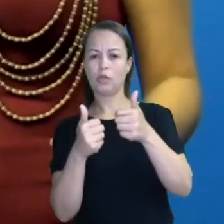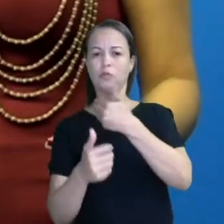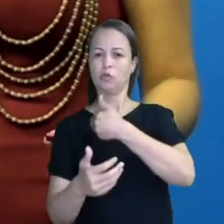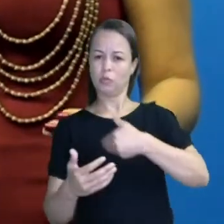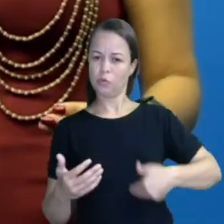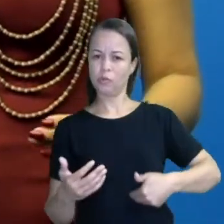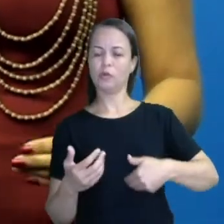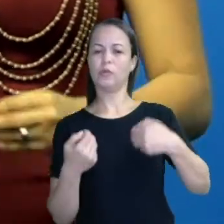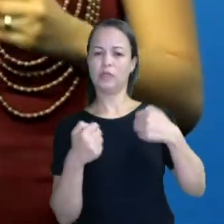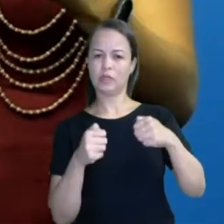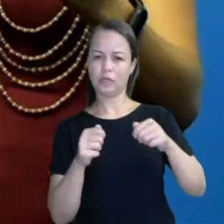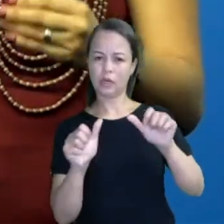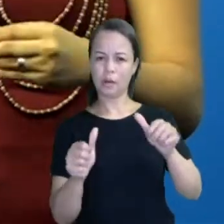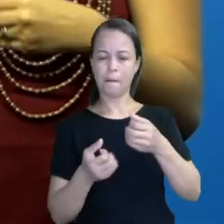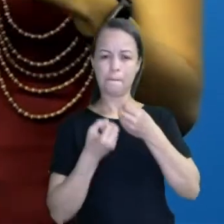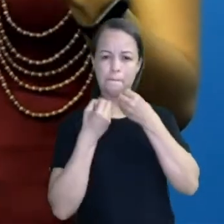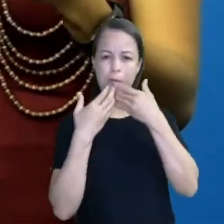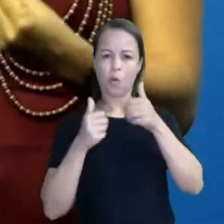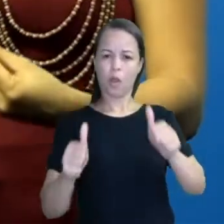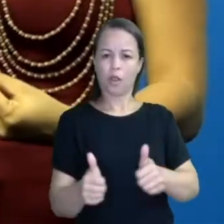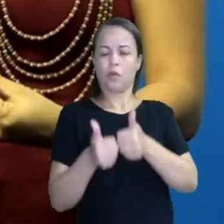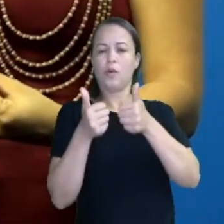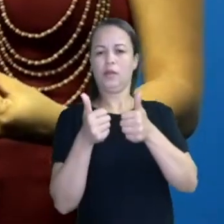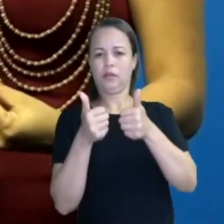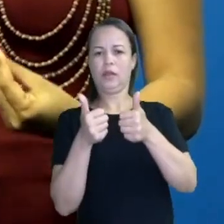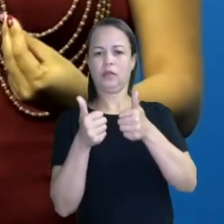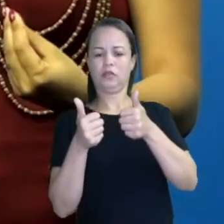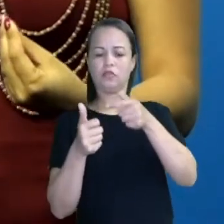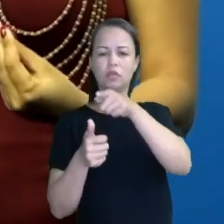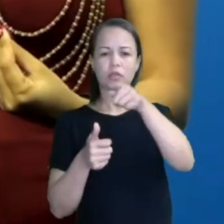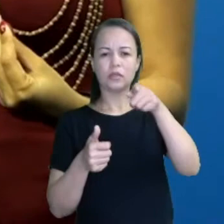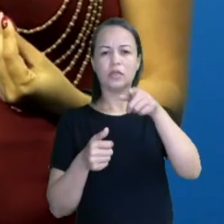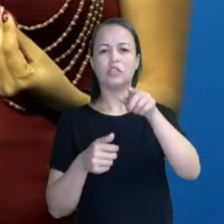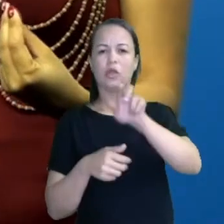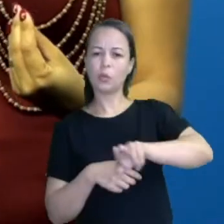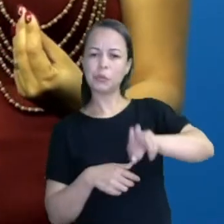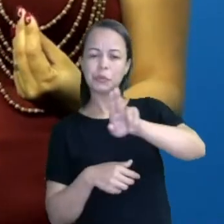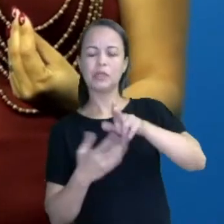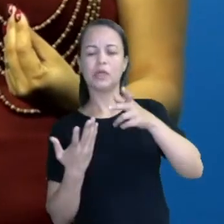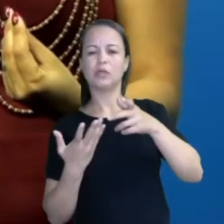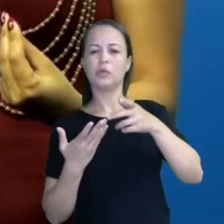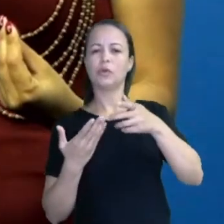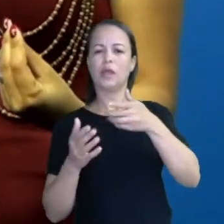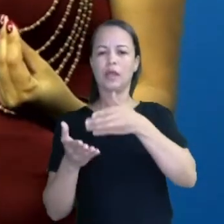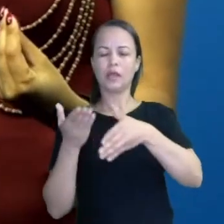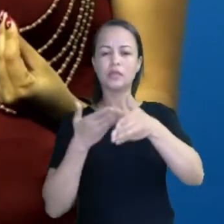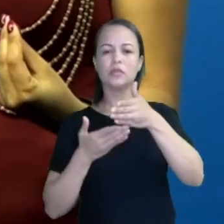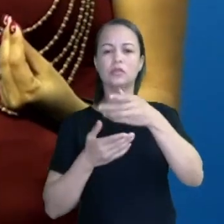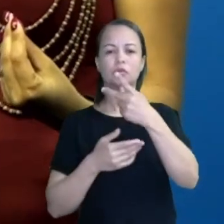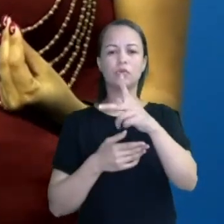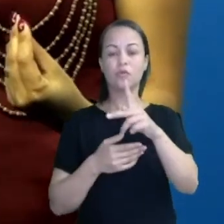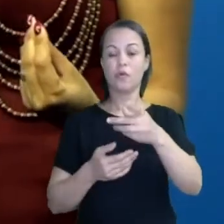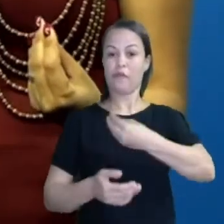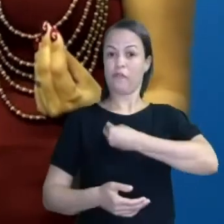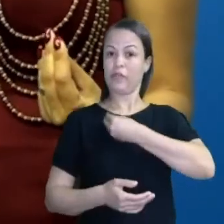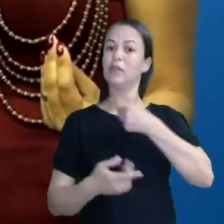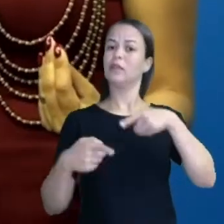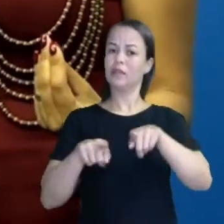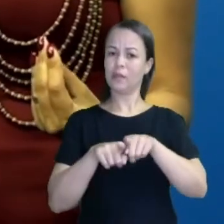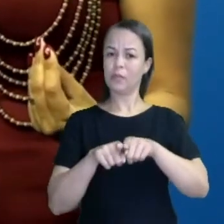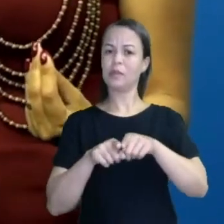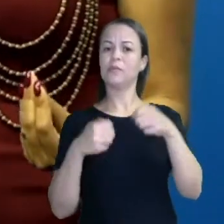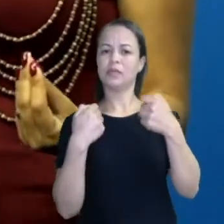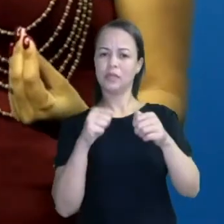boa qualidade. Você está usando, usufruindo dele. E aquilo ali carrega a sua vida também, né? Você está dentro dele. Então, ele tem que